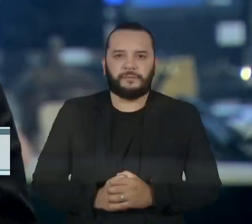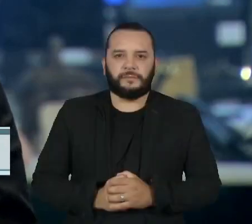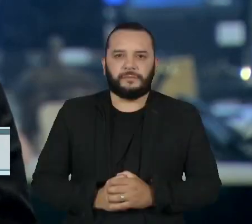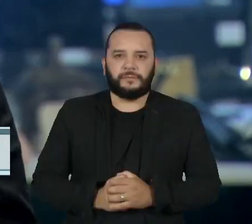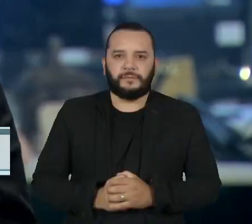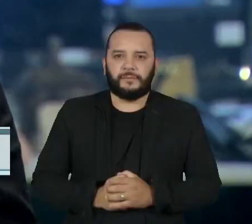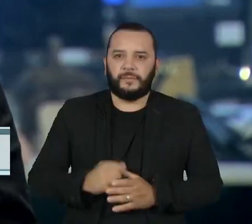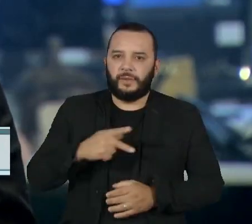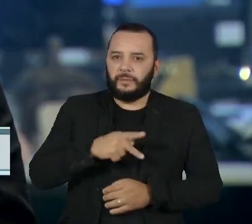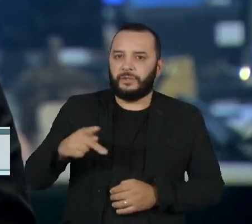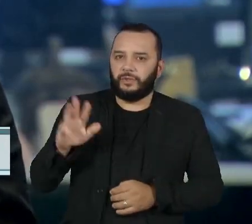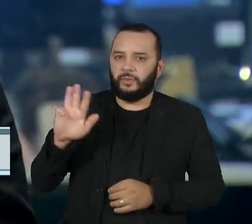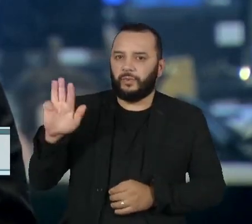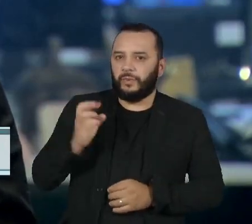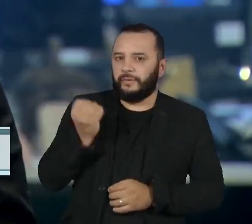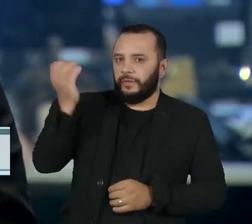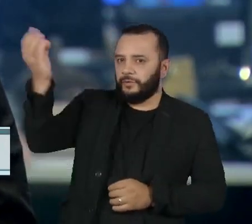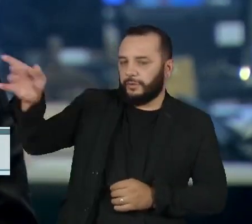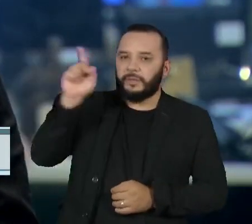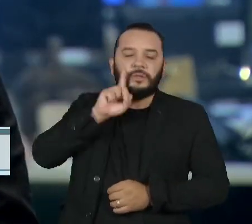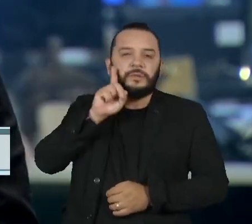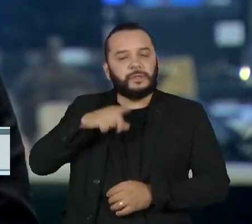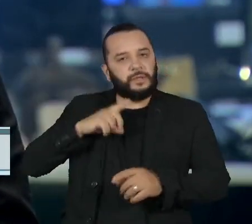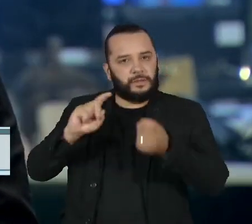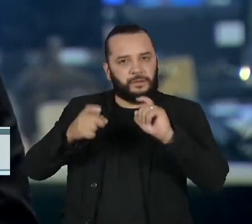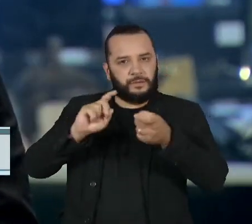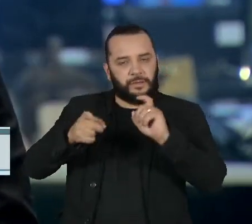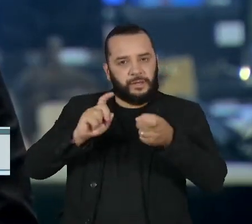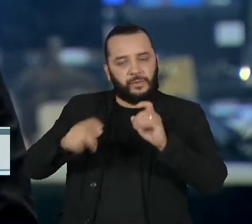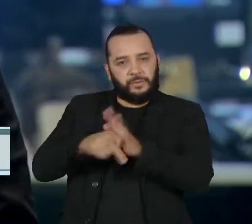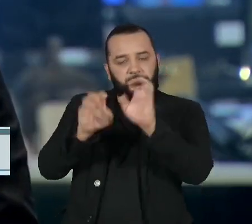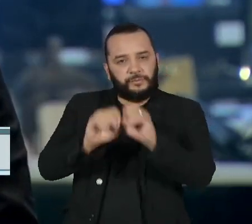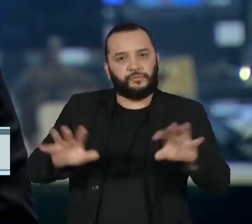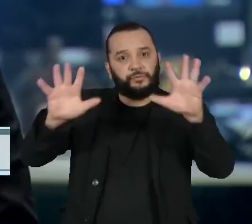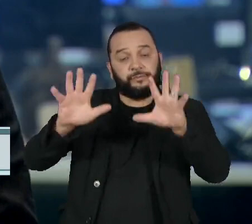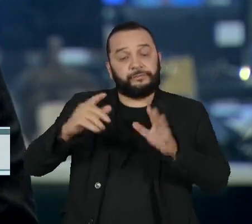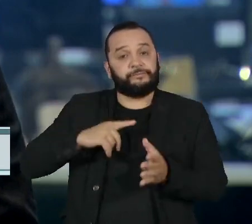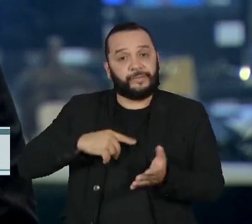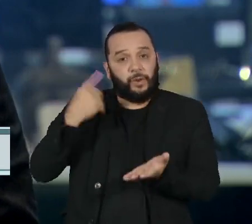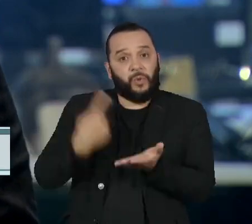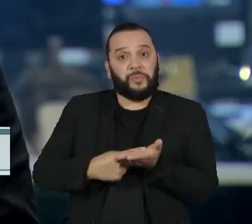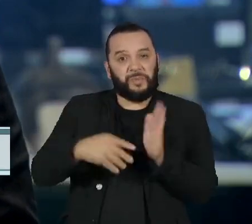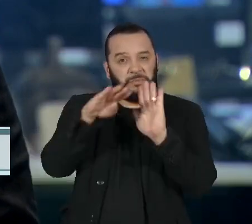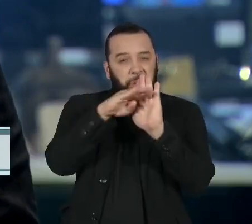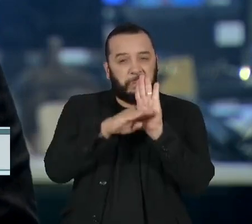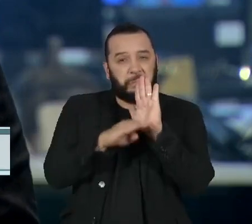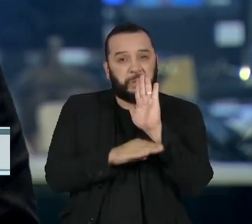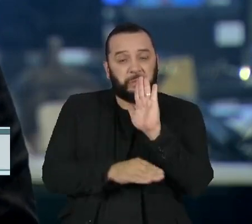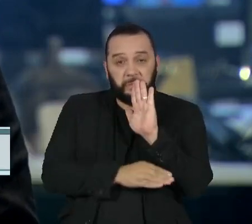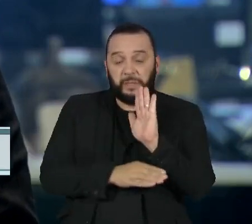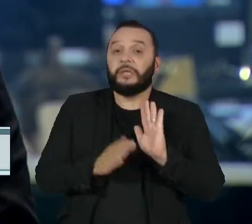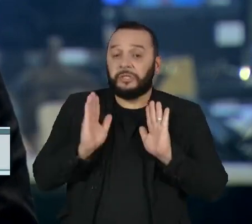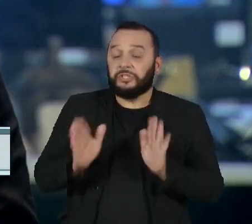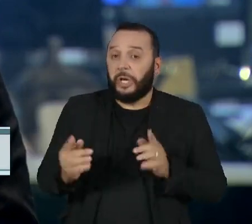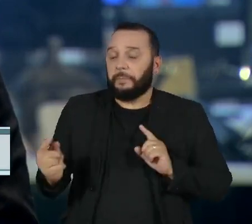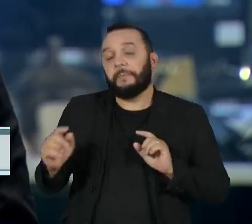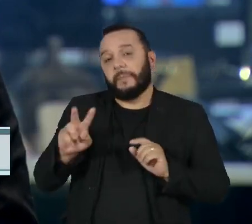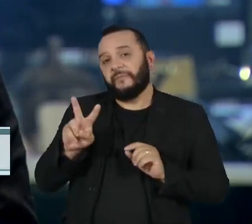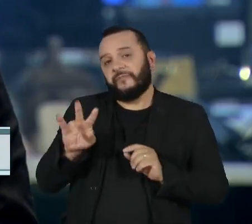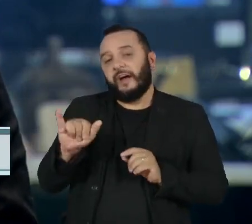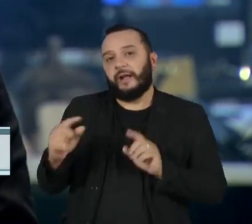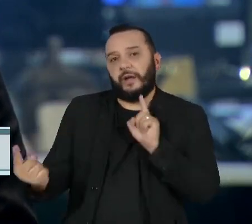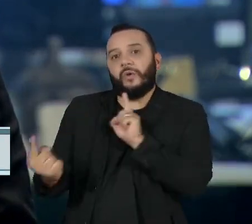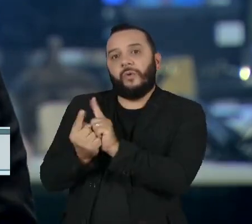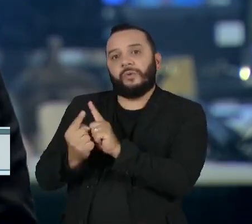Presidente Lula está nos Estados Unidos para a Assembleia Geral da ONU e, em meio a uma agenda movimentada, tenta um encontro com o presidente